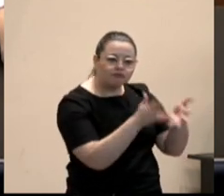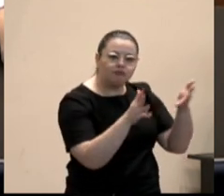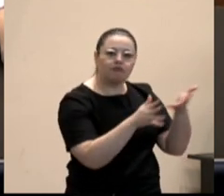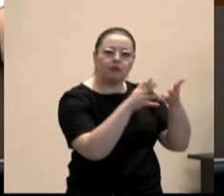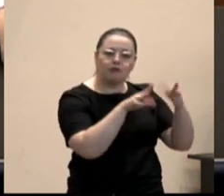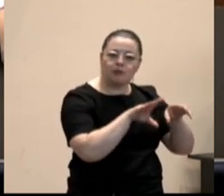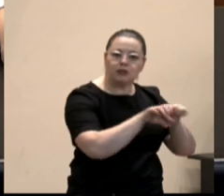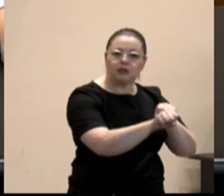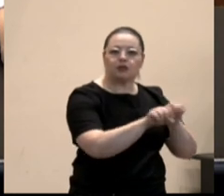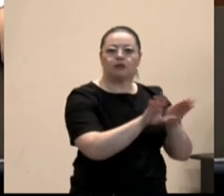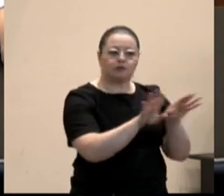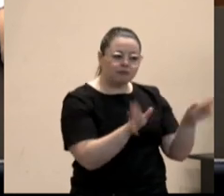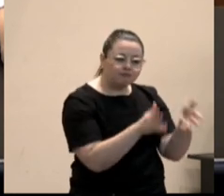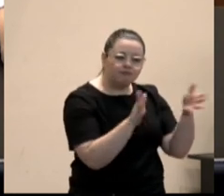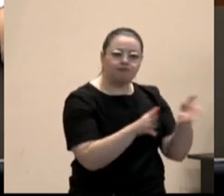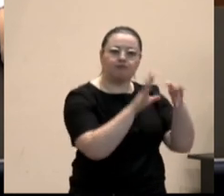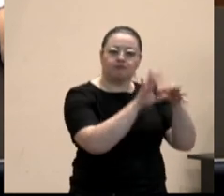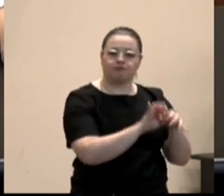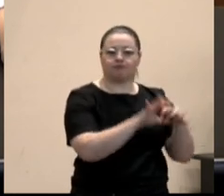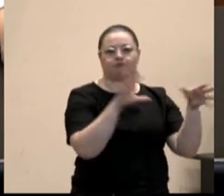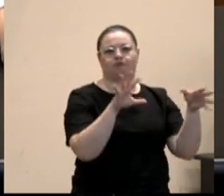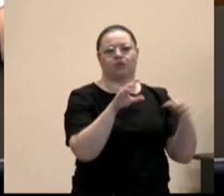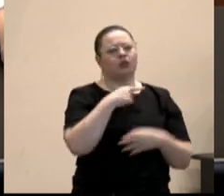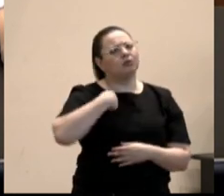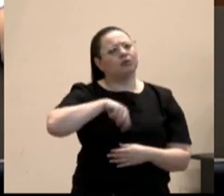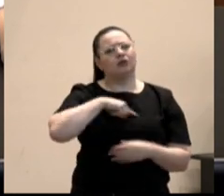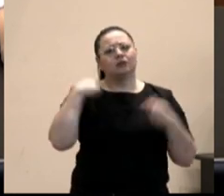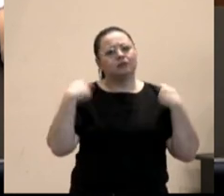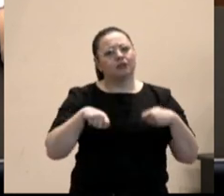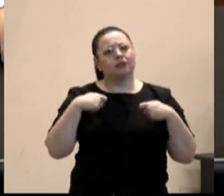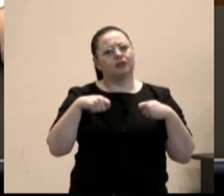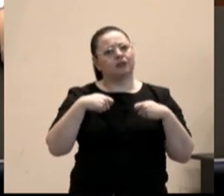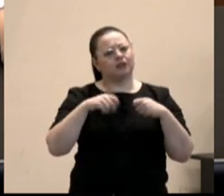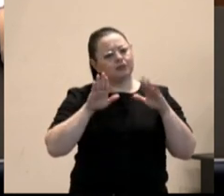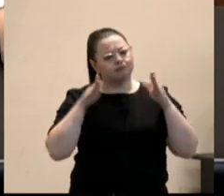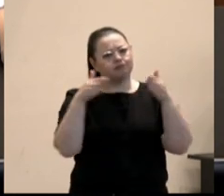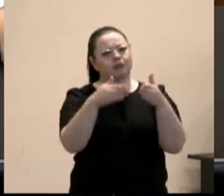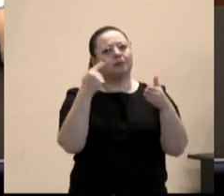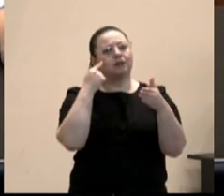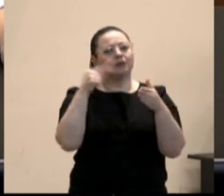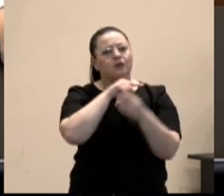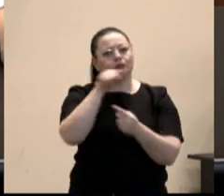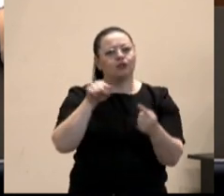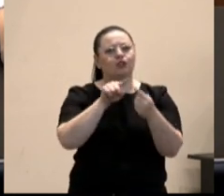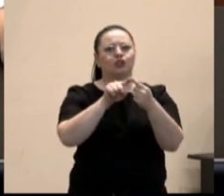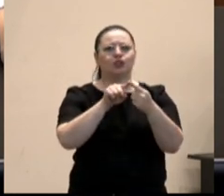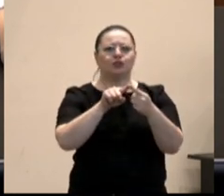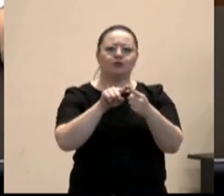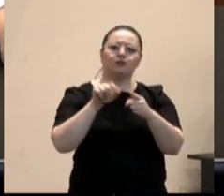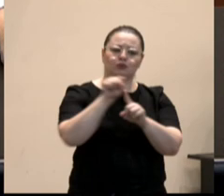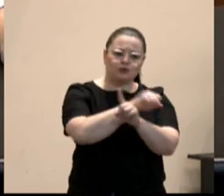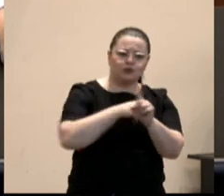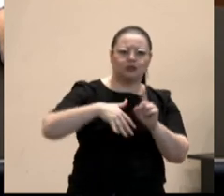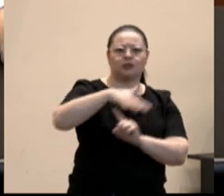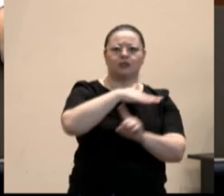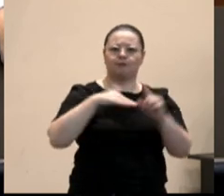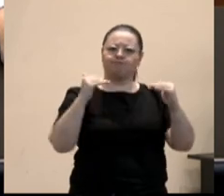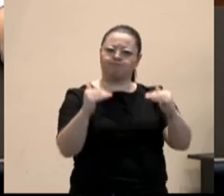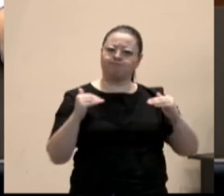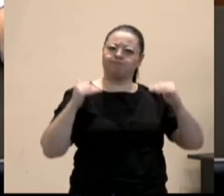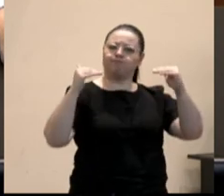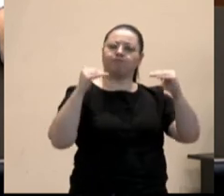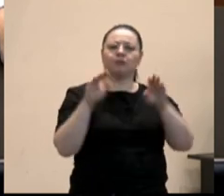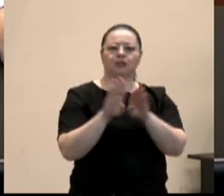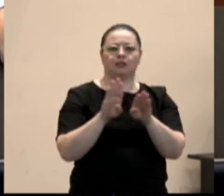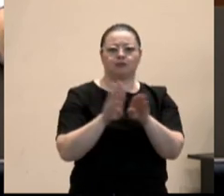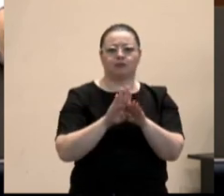fato, a contribuirmos para a construção de uma nação soberana e Estado de Direito. Eu vou passar aqui